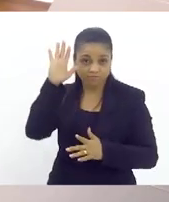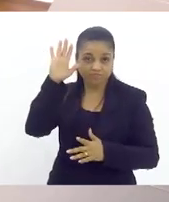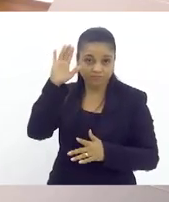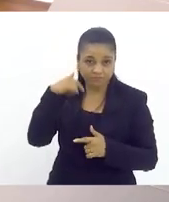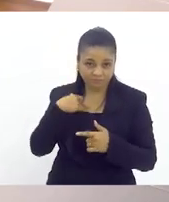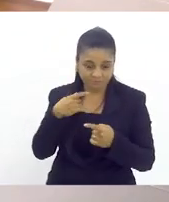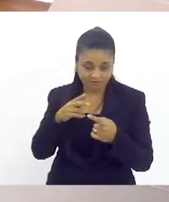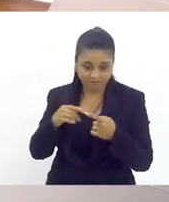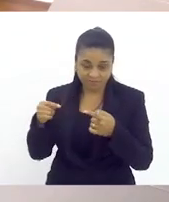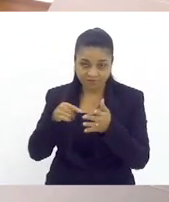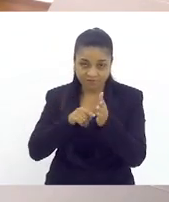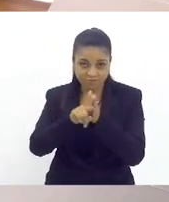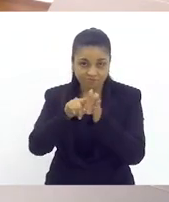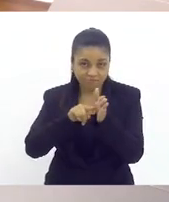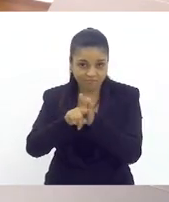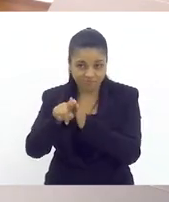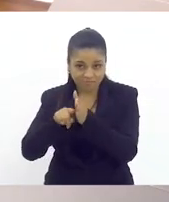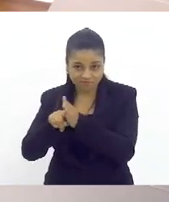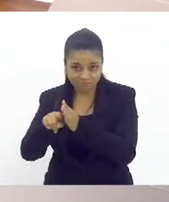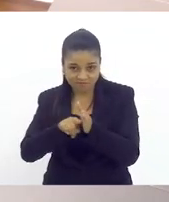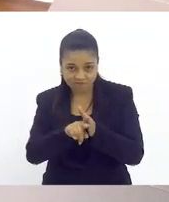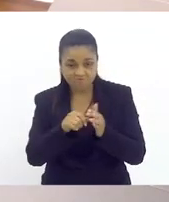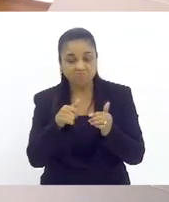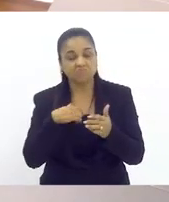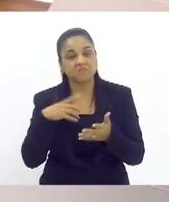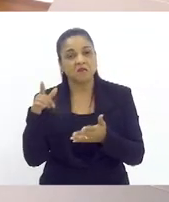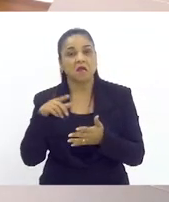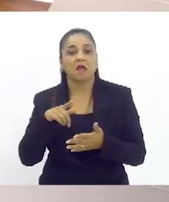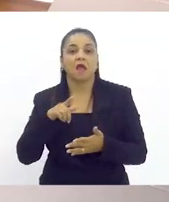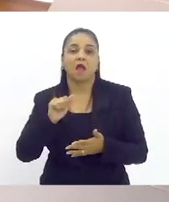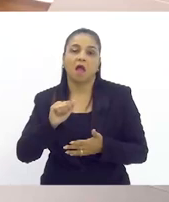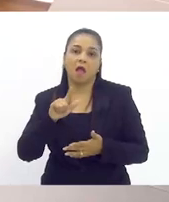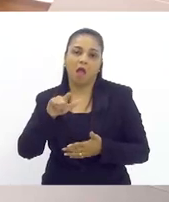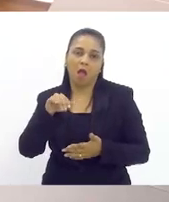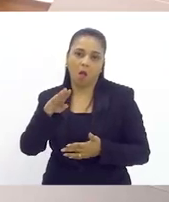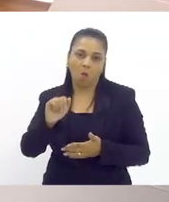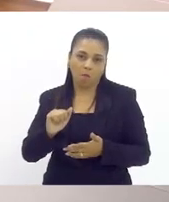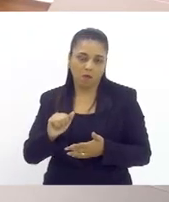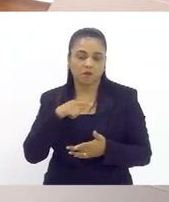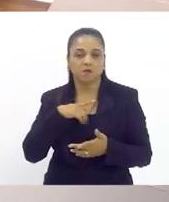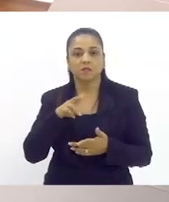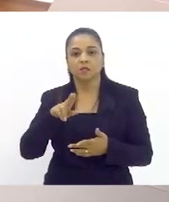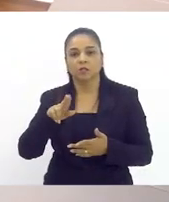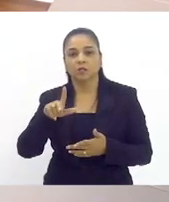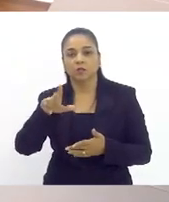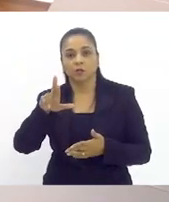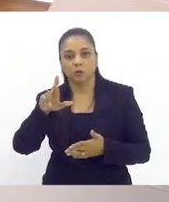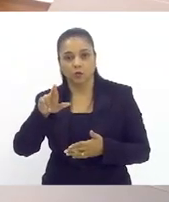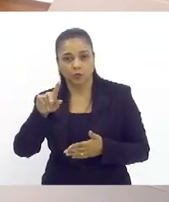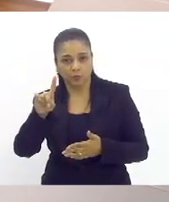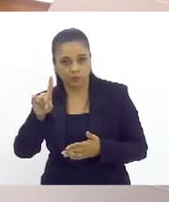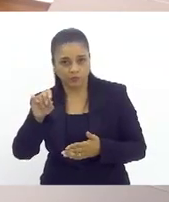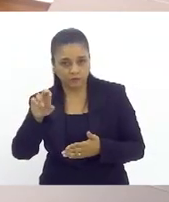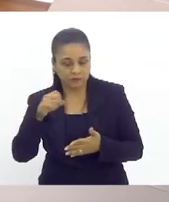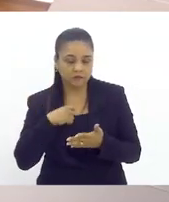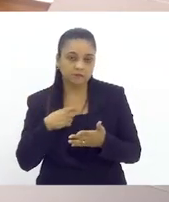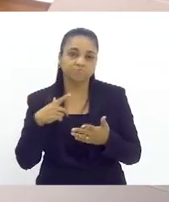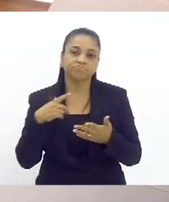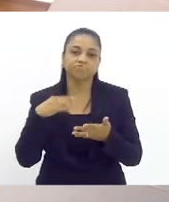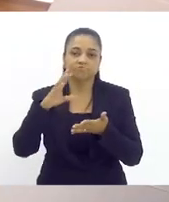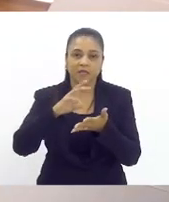a gema a Alba e a Lurdes vão registrar aqui para essa parte final então Bernardo